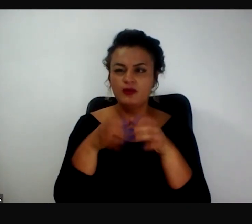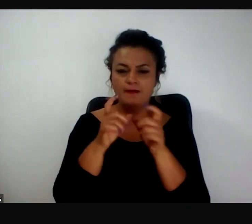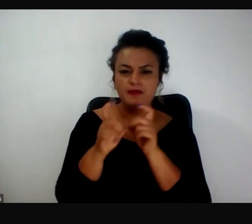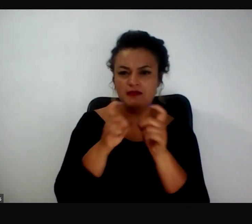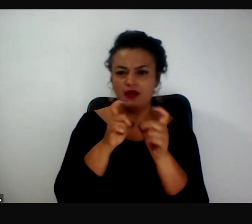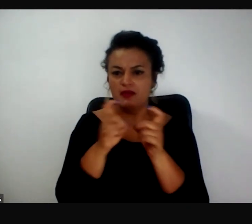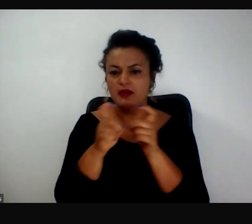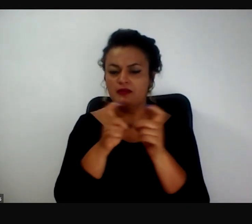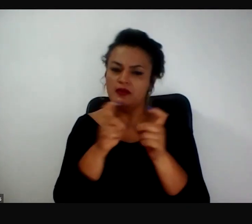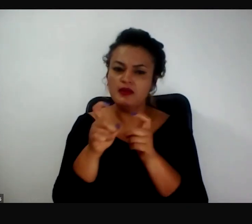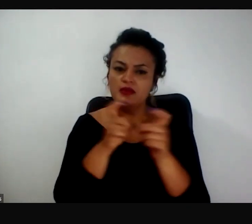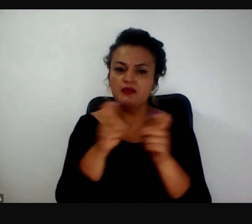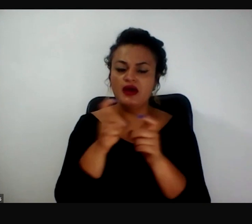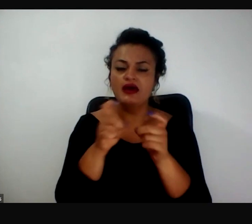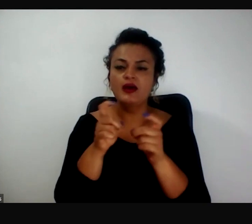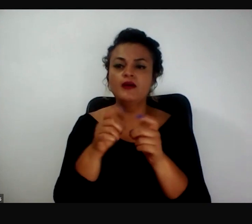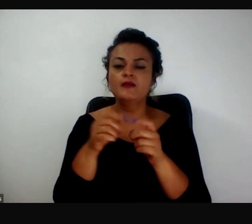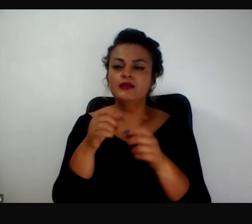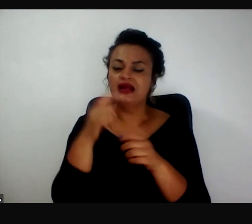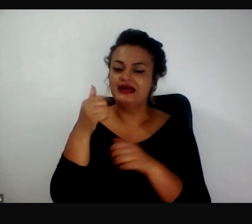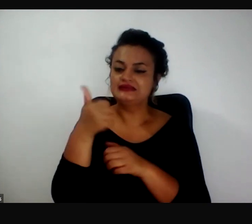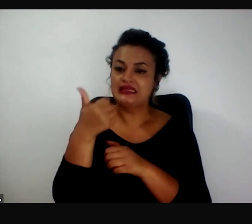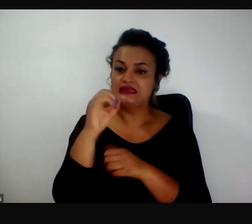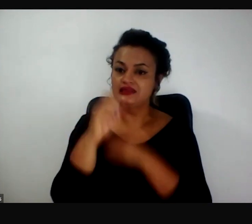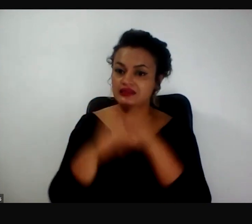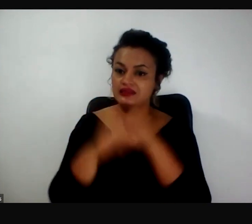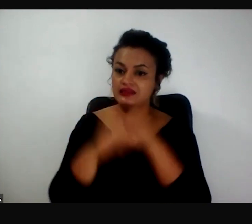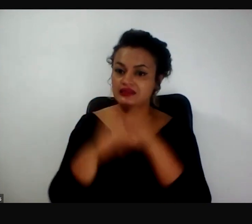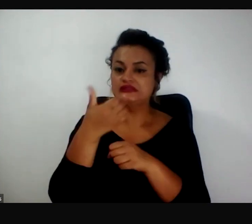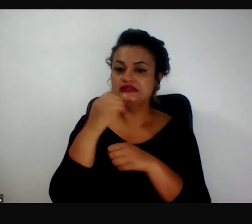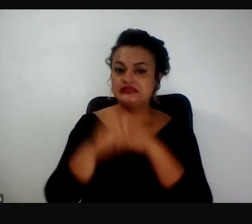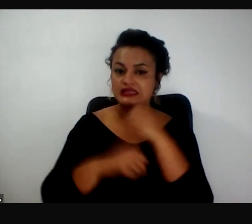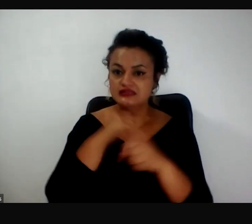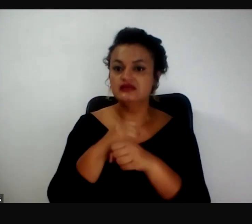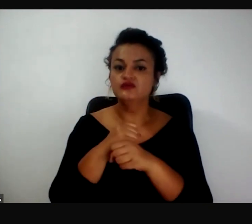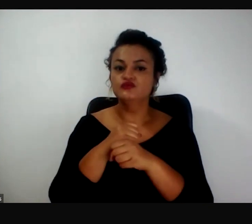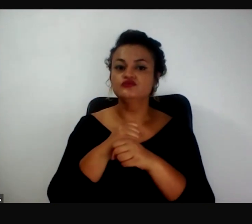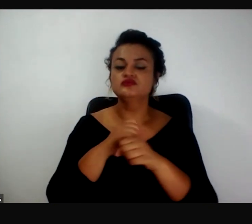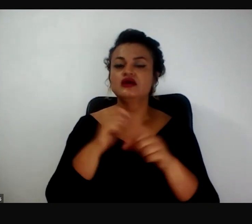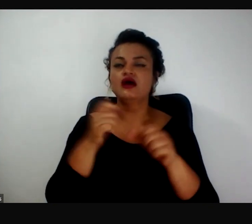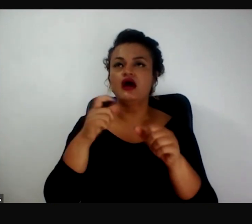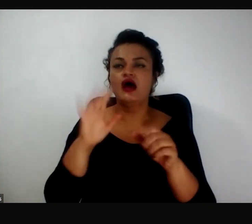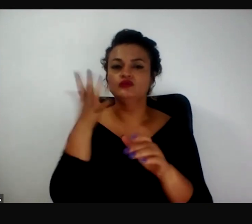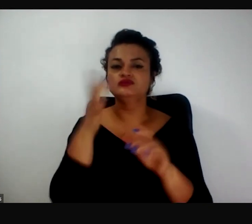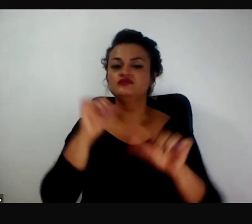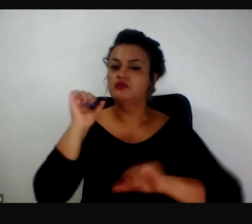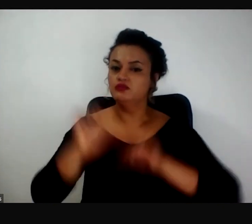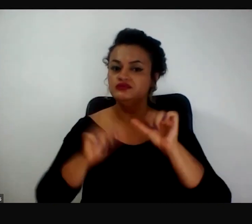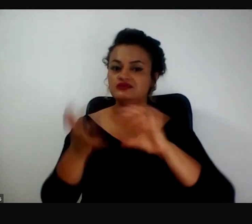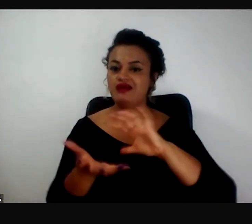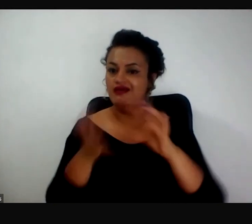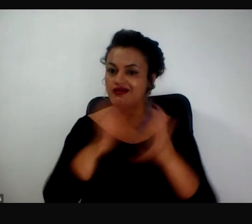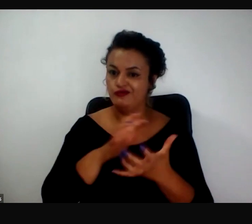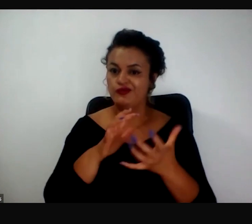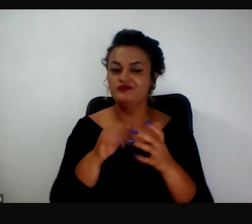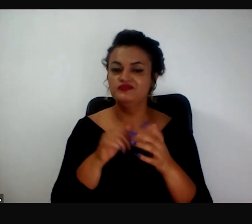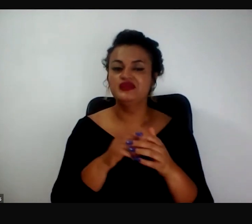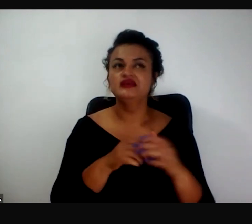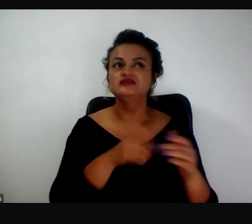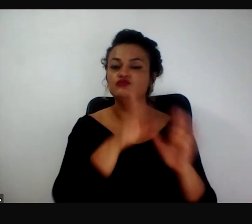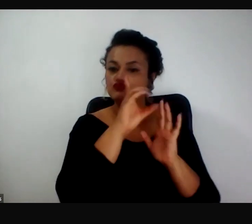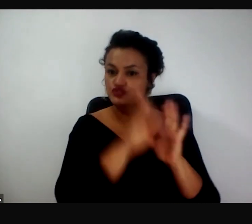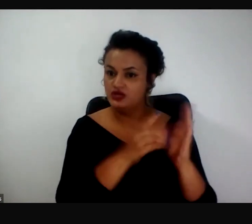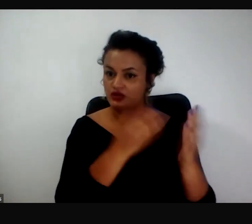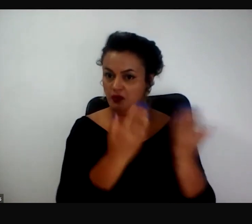al Gobierno cada 10 años las reformas que convenga introducir. Então, o direito comparado à jurisprudência